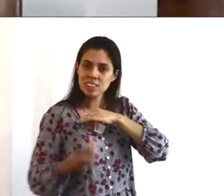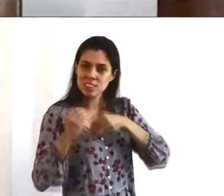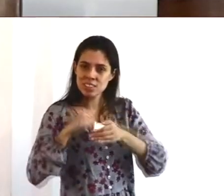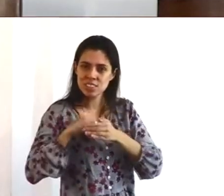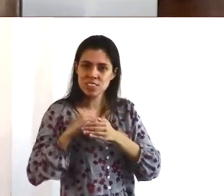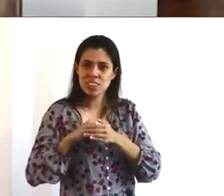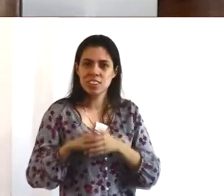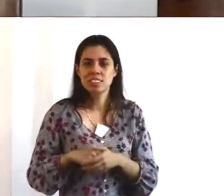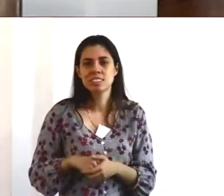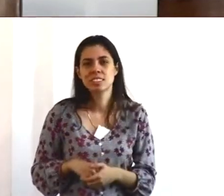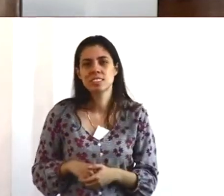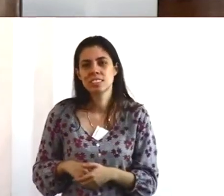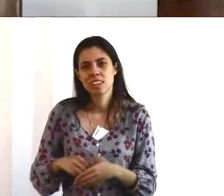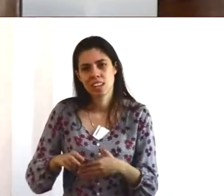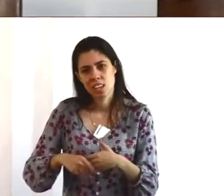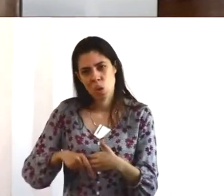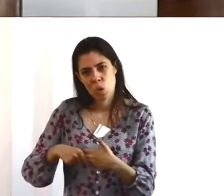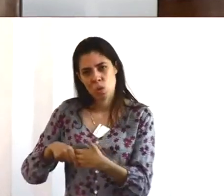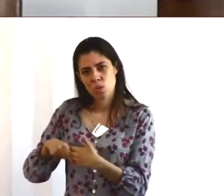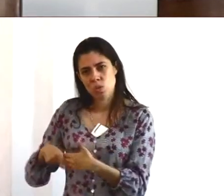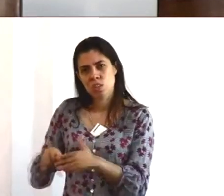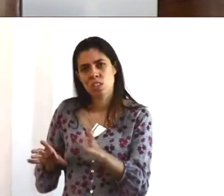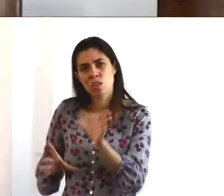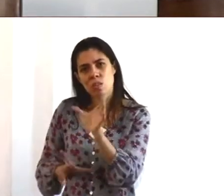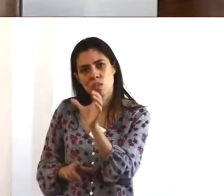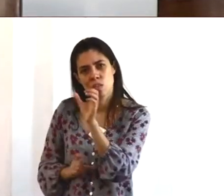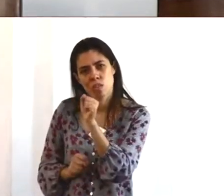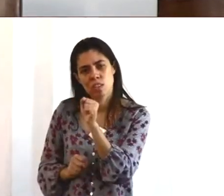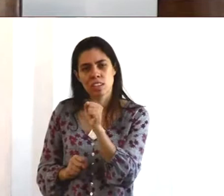para nos fortalecer.